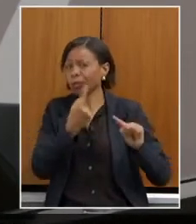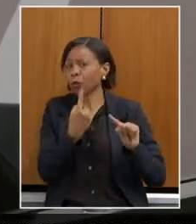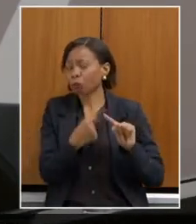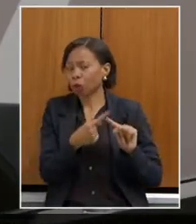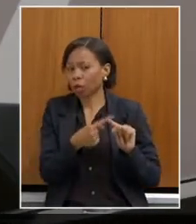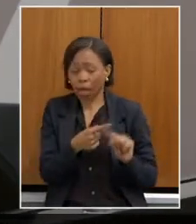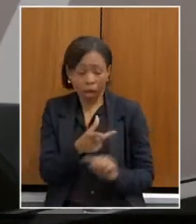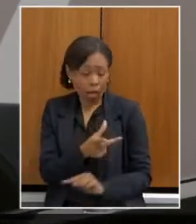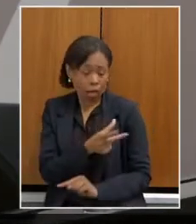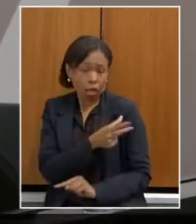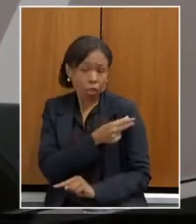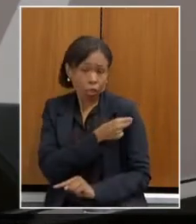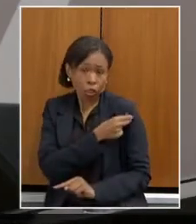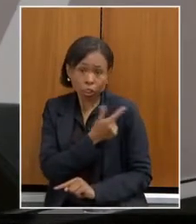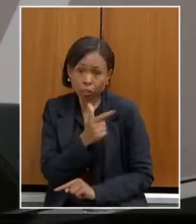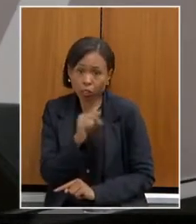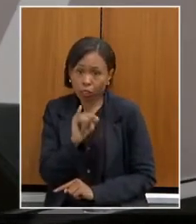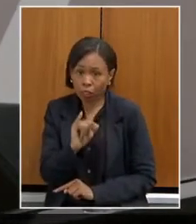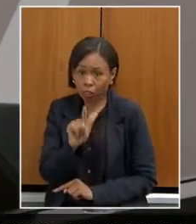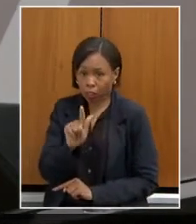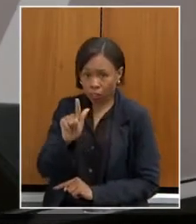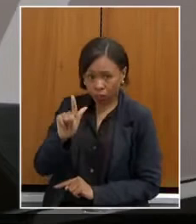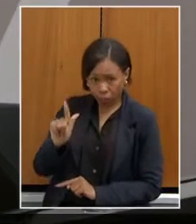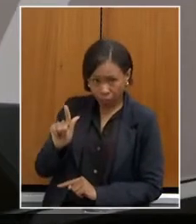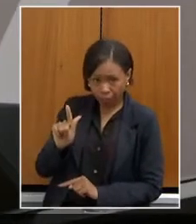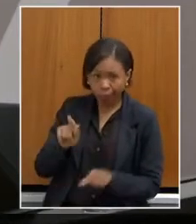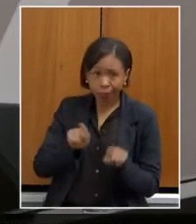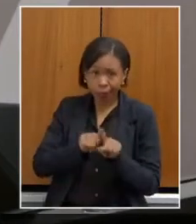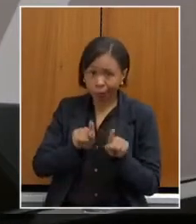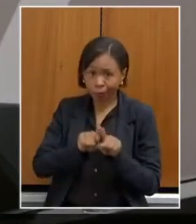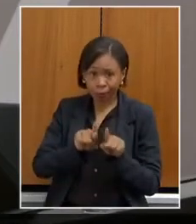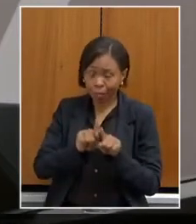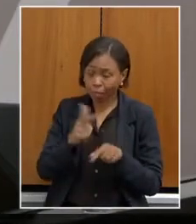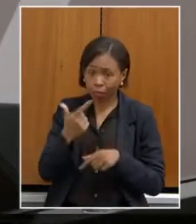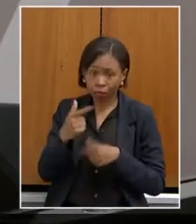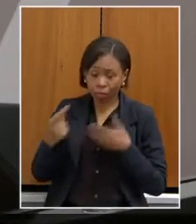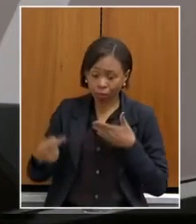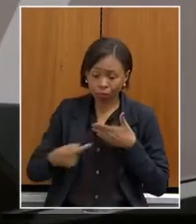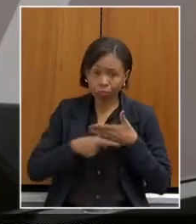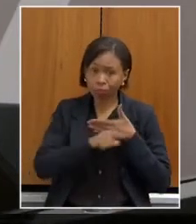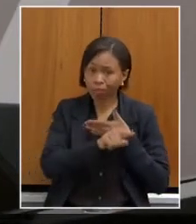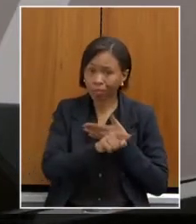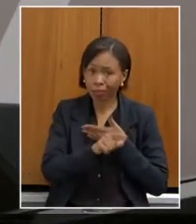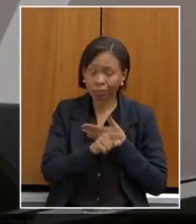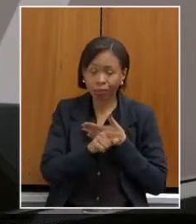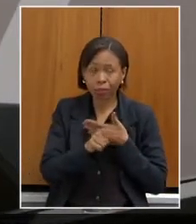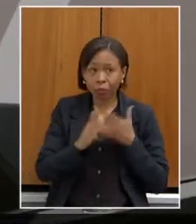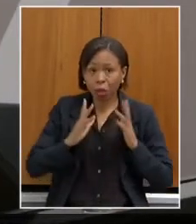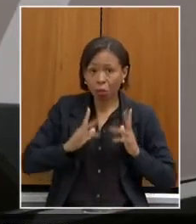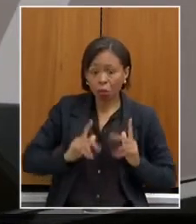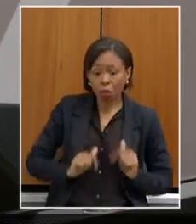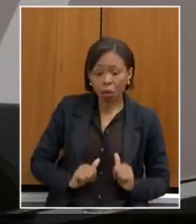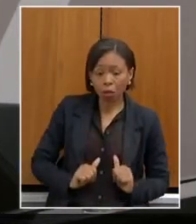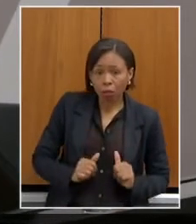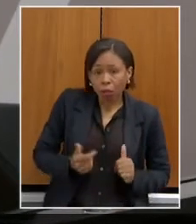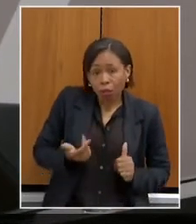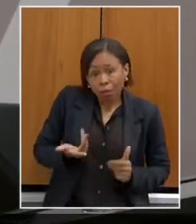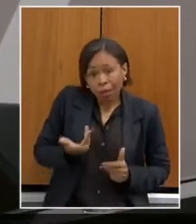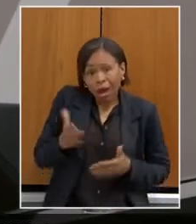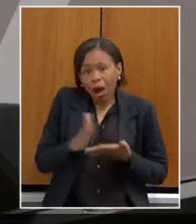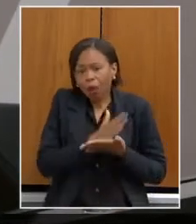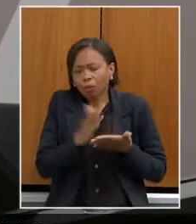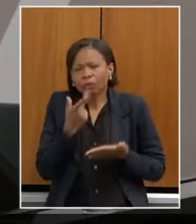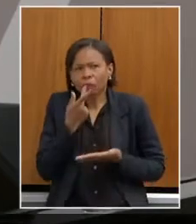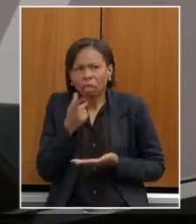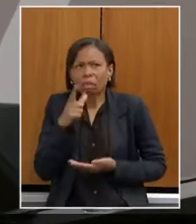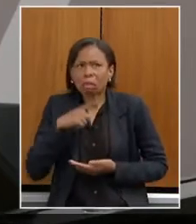gerem IgG e anticorpos neutralizantes apesar de que alguns falem que tem uma outra imunização